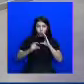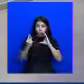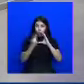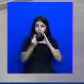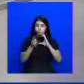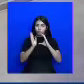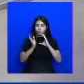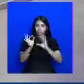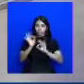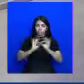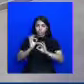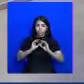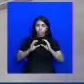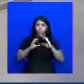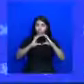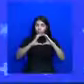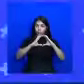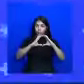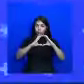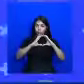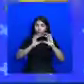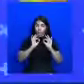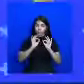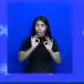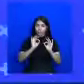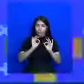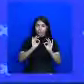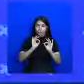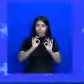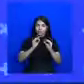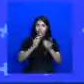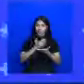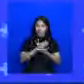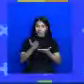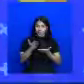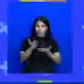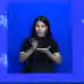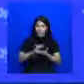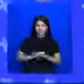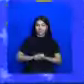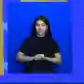1 preparado. Bolas posicionadas. Valendo!